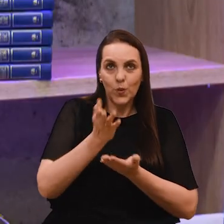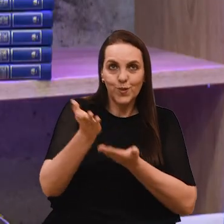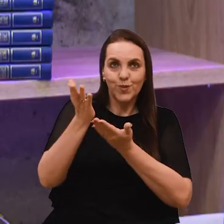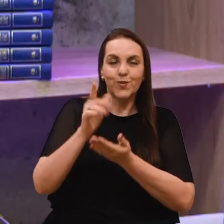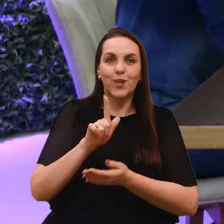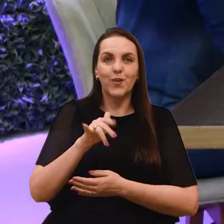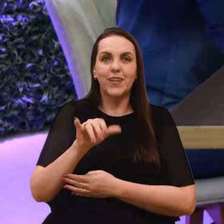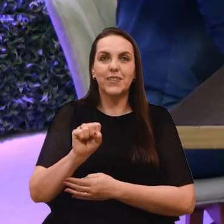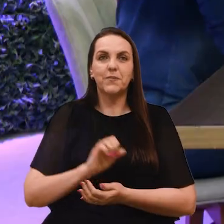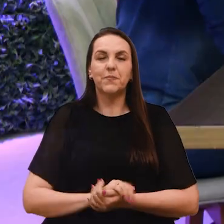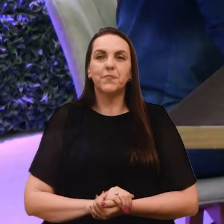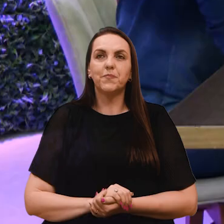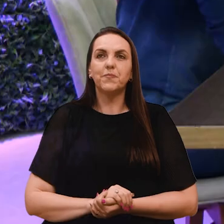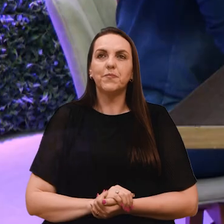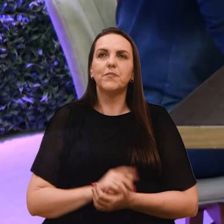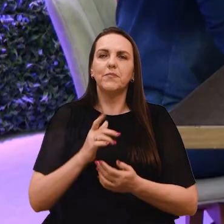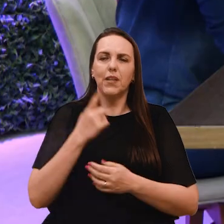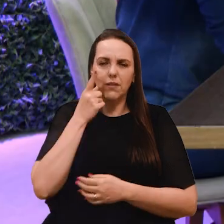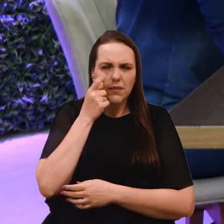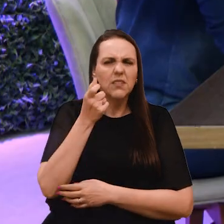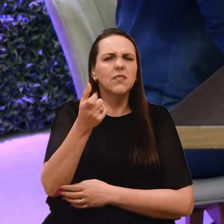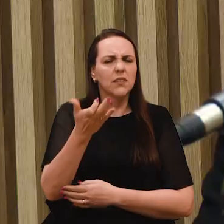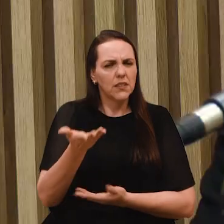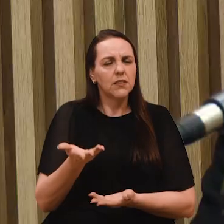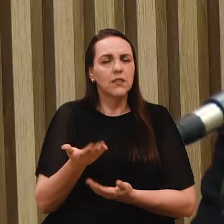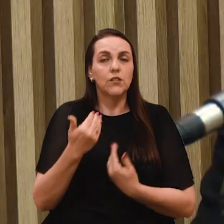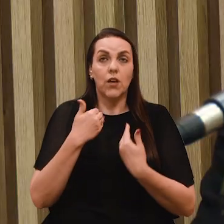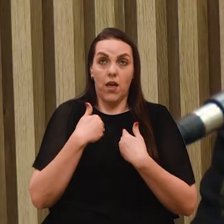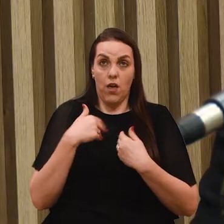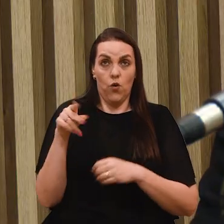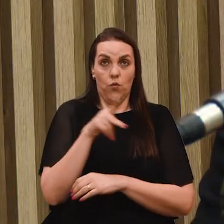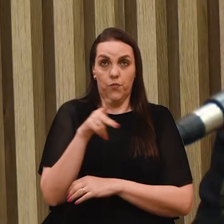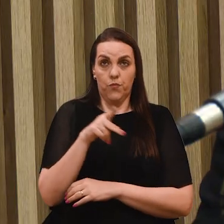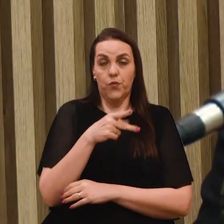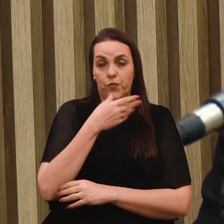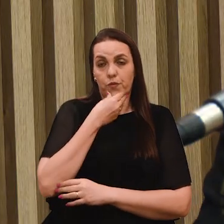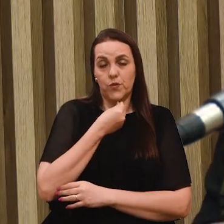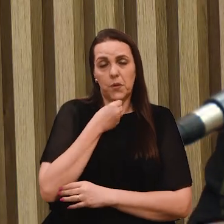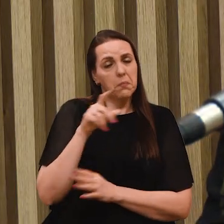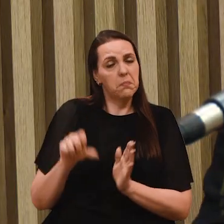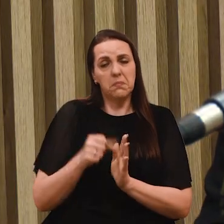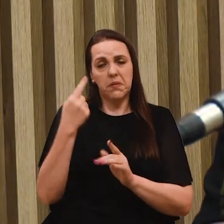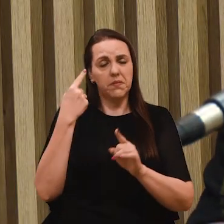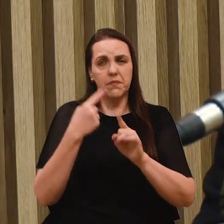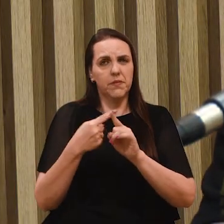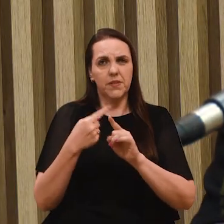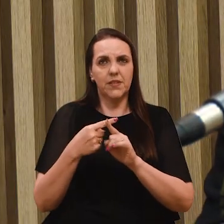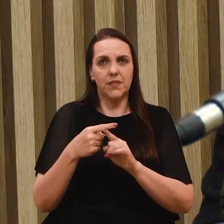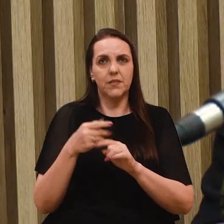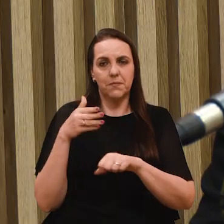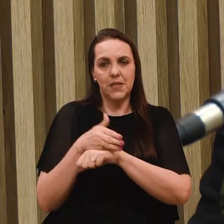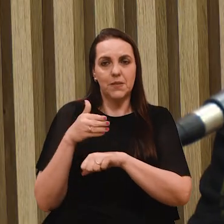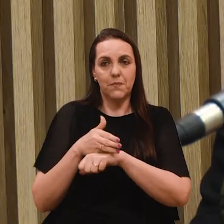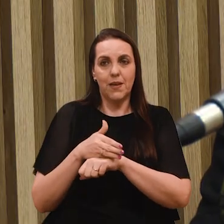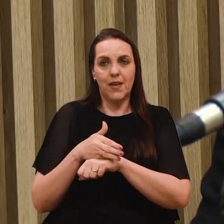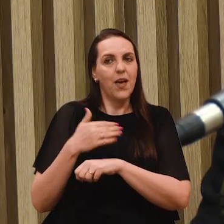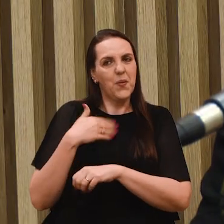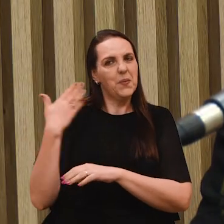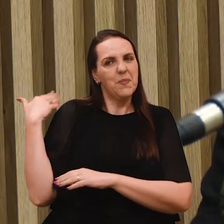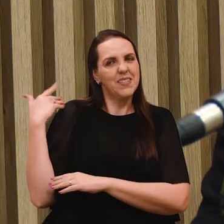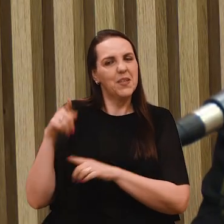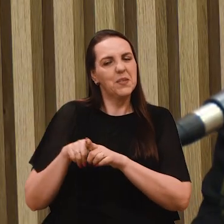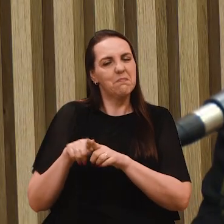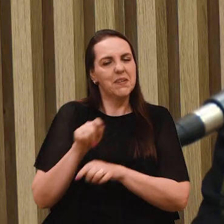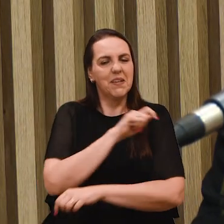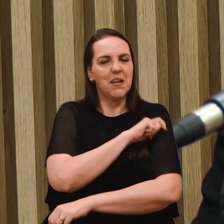Lucas. E foi bem interessante. Eu, como professor, foi a primeira vez que eu participei, né? Aliás, é a primeira vez também. Não fui aluno vereador por um